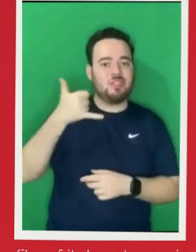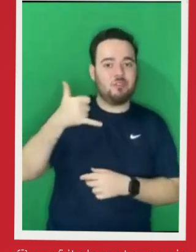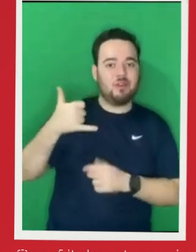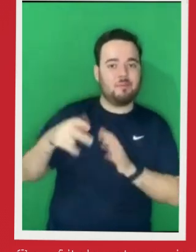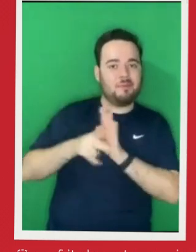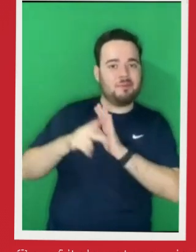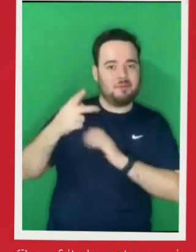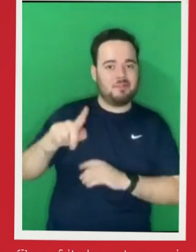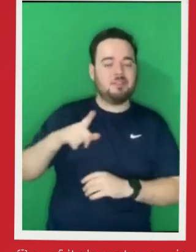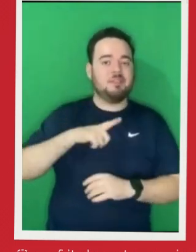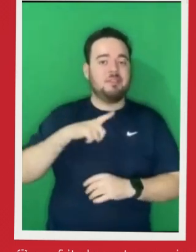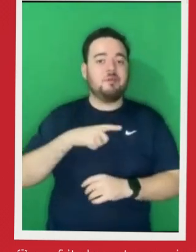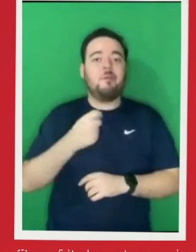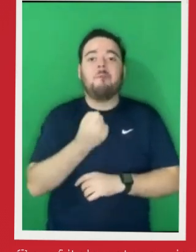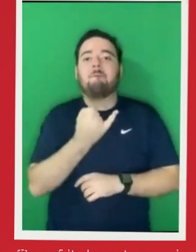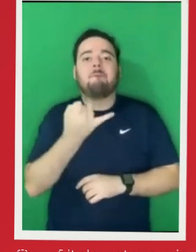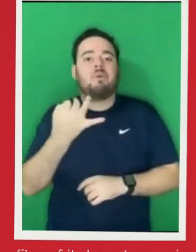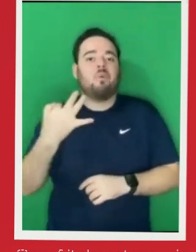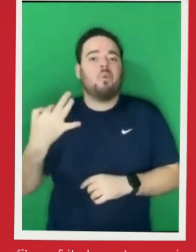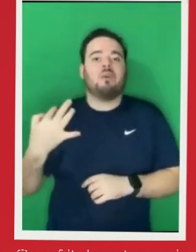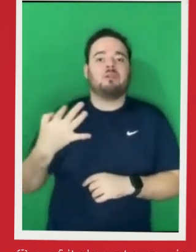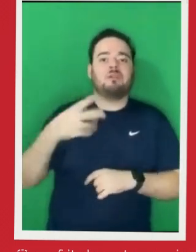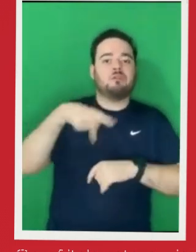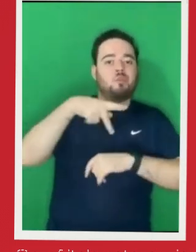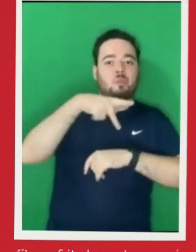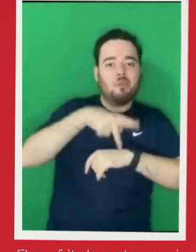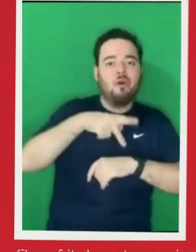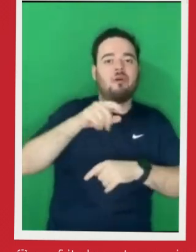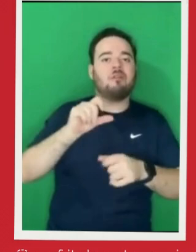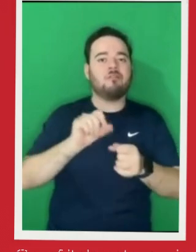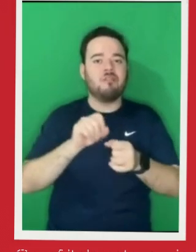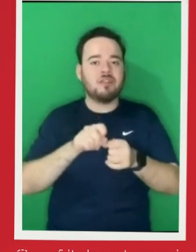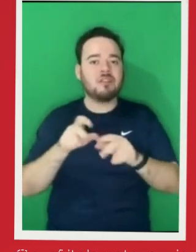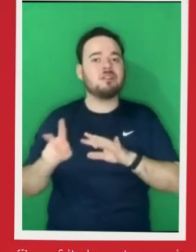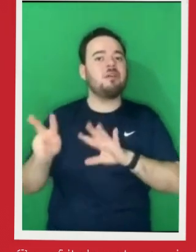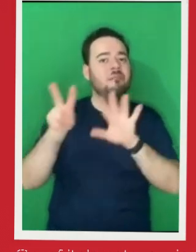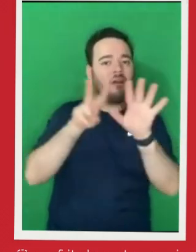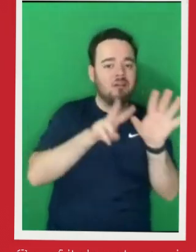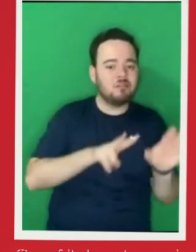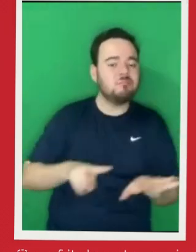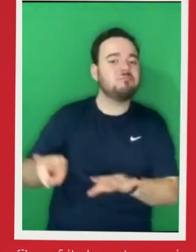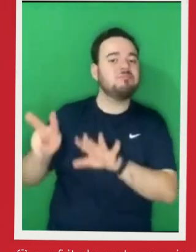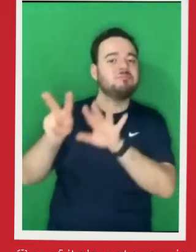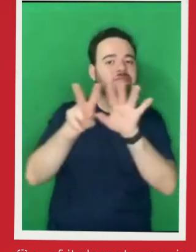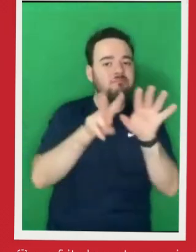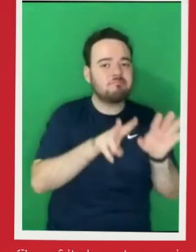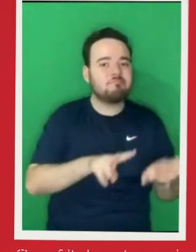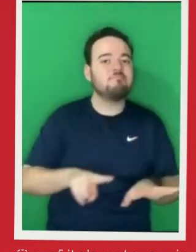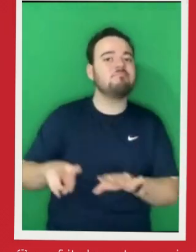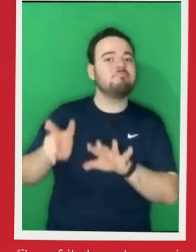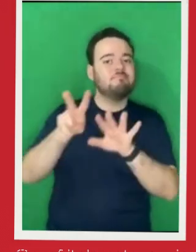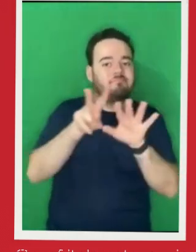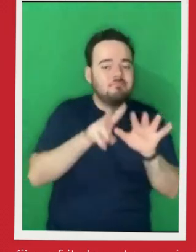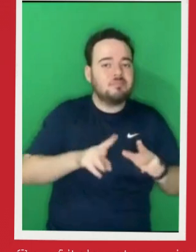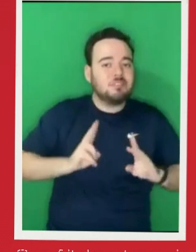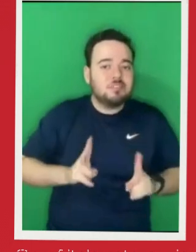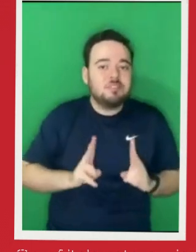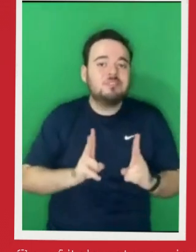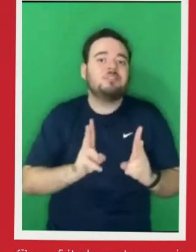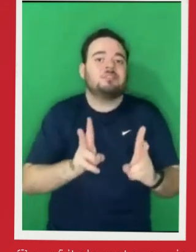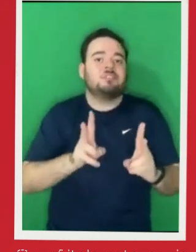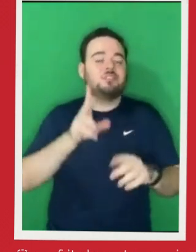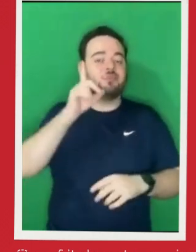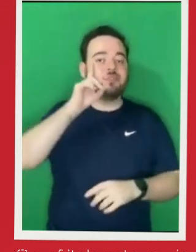no celular, que inclusive vão dizer quantos ciclos de Pomodoro você fez na semana, eles vão metrificar, inclusive a